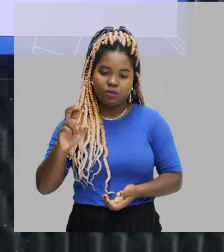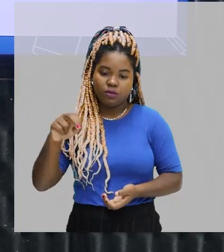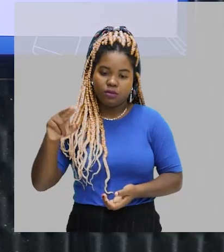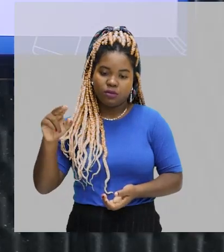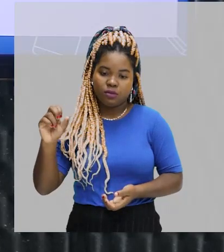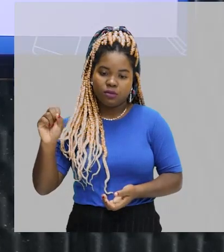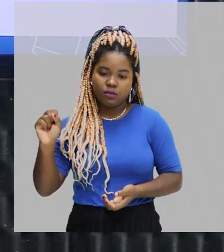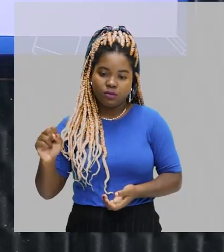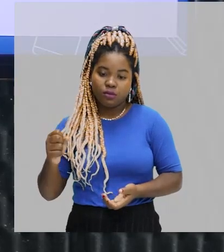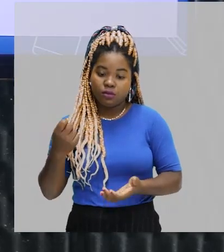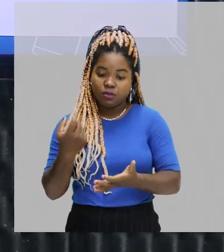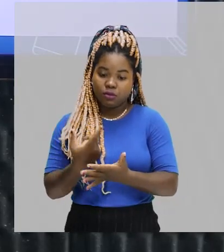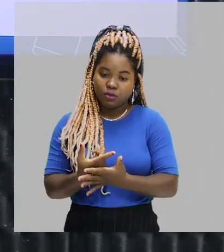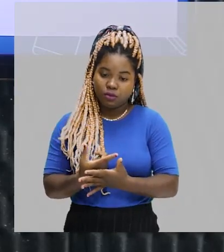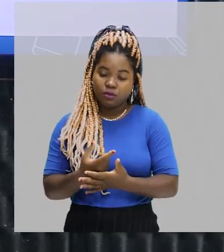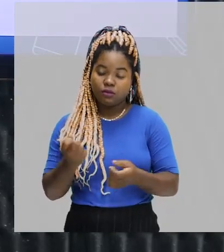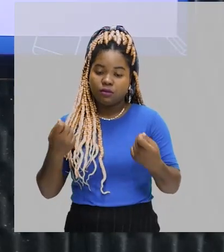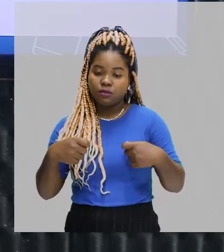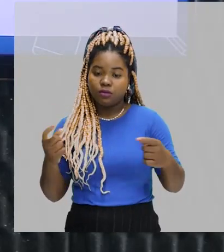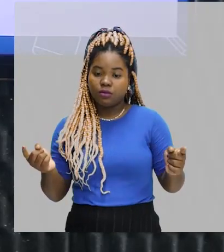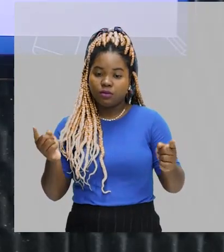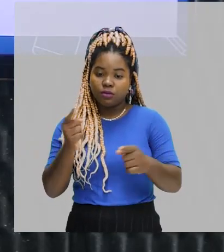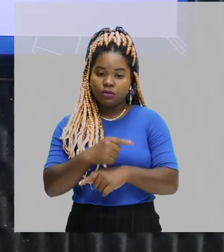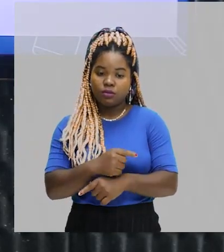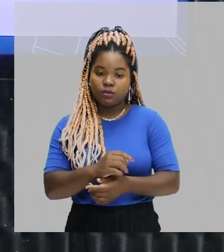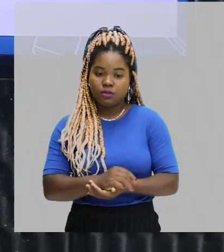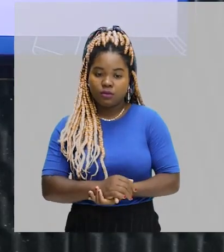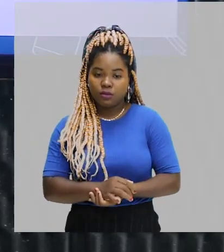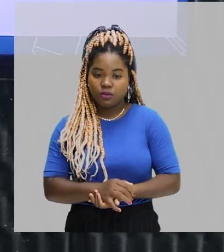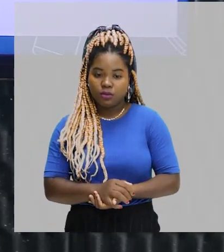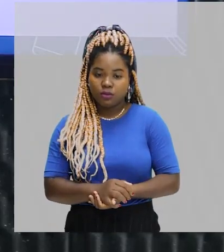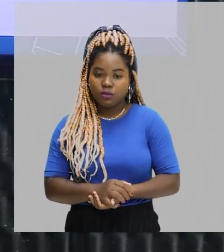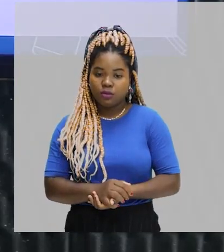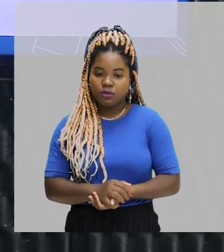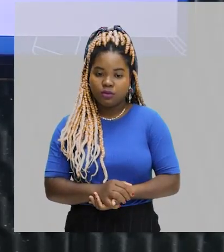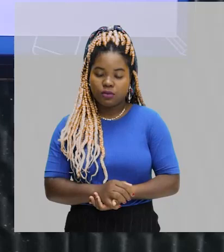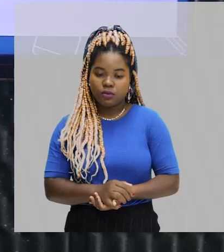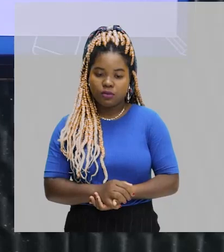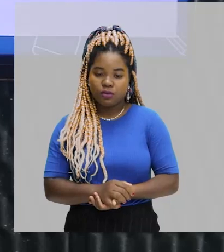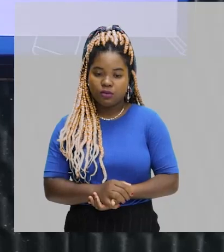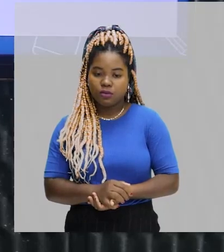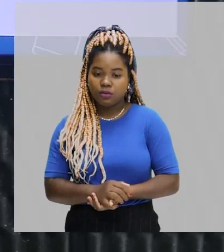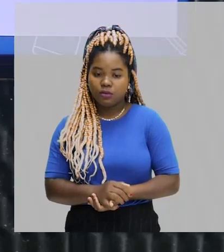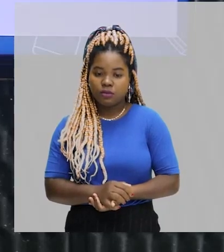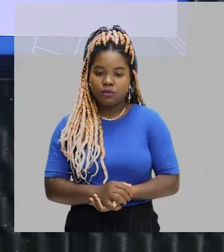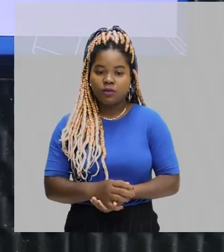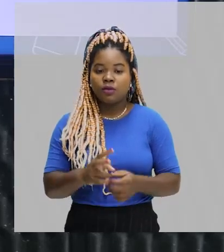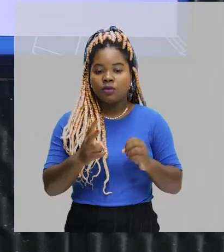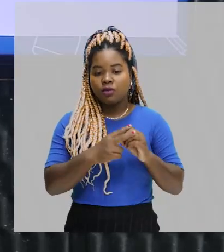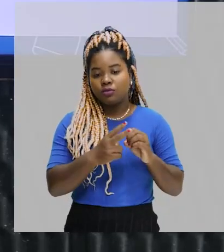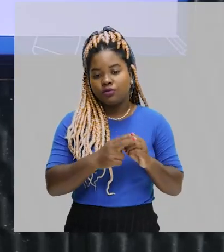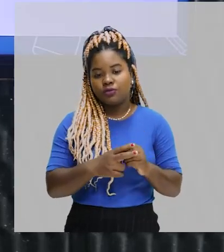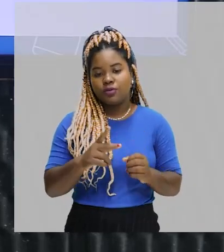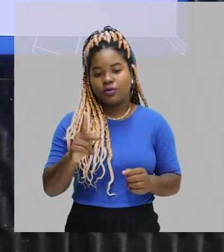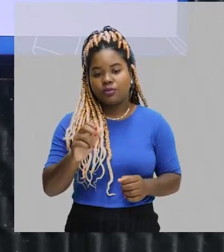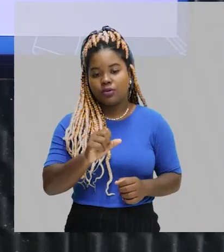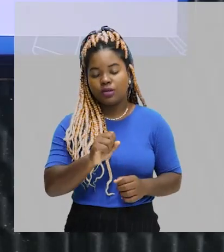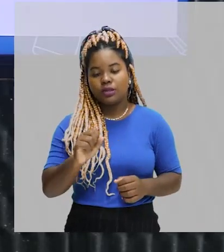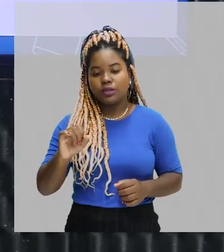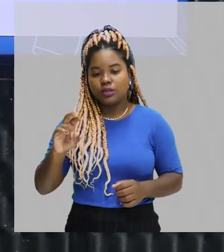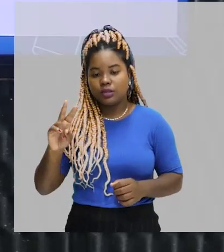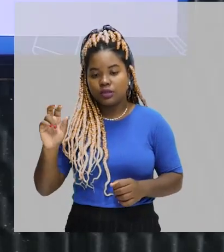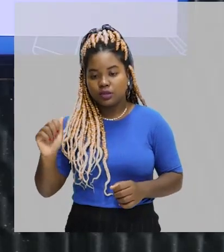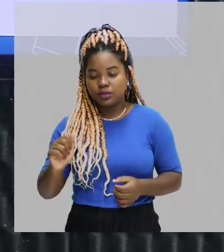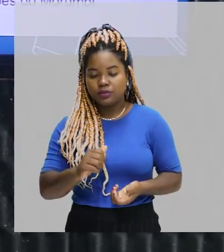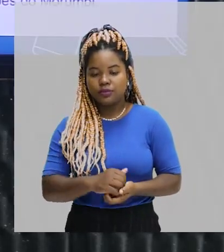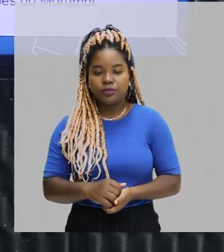Foram comprados. A gente tem que fazer essa transformação, lembrar do verbo na voz passiva, analítica, sintética, ou seja, a